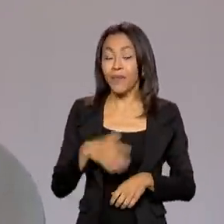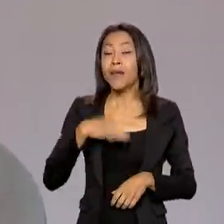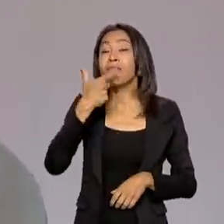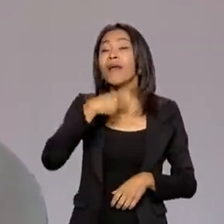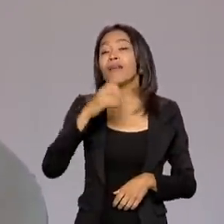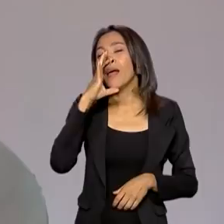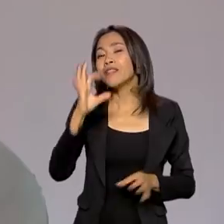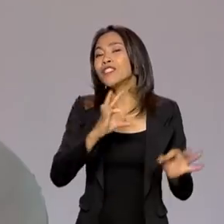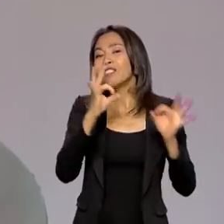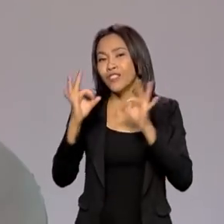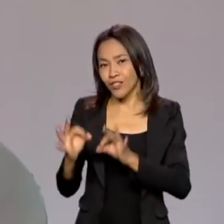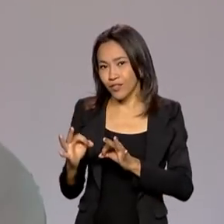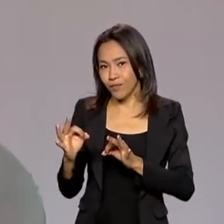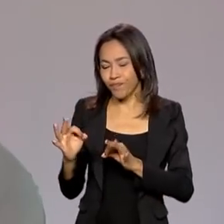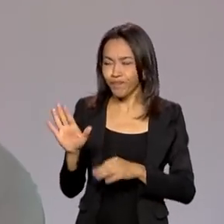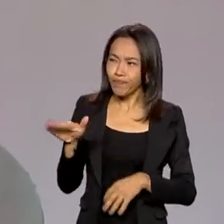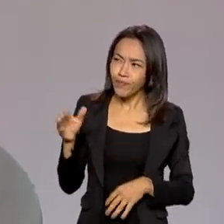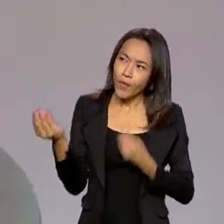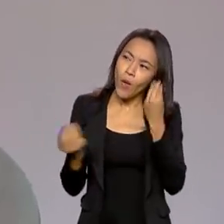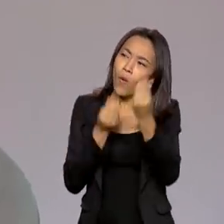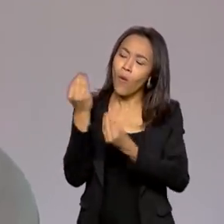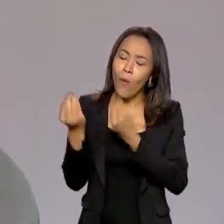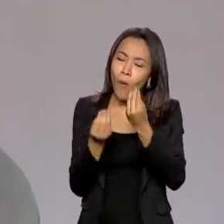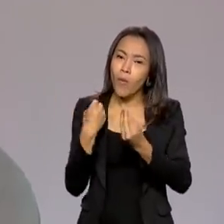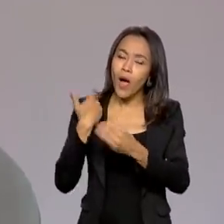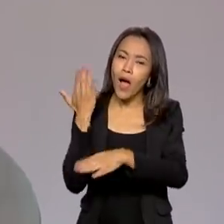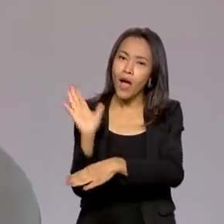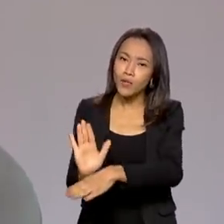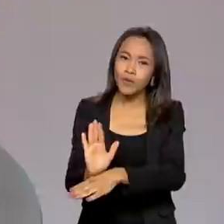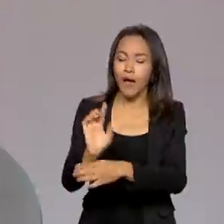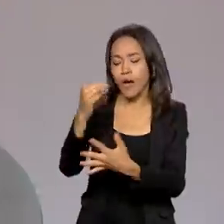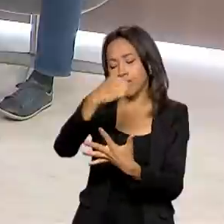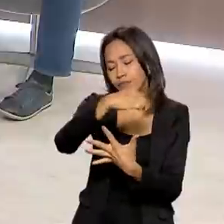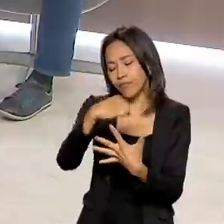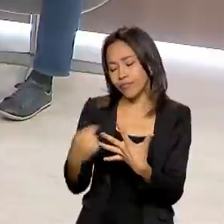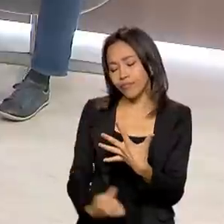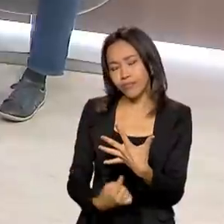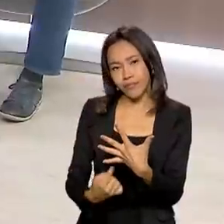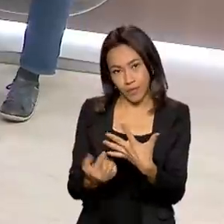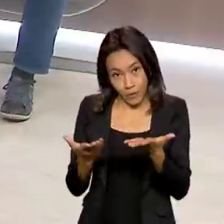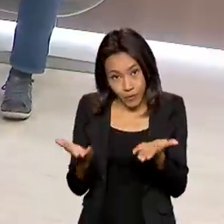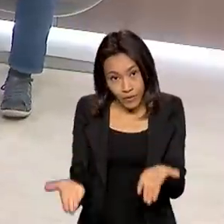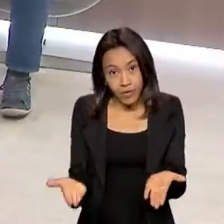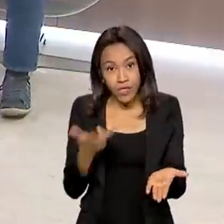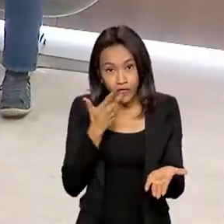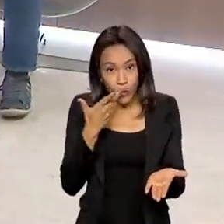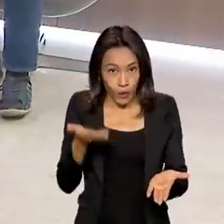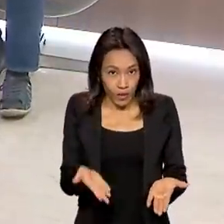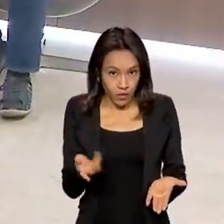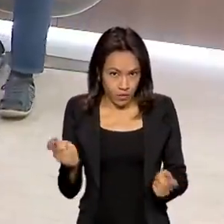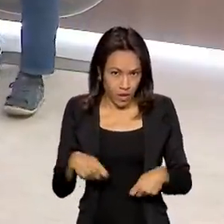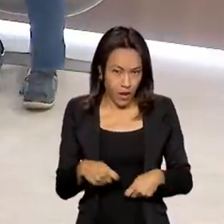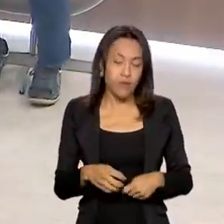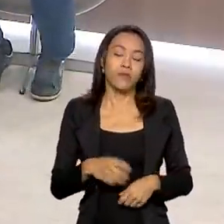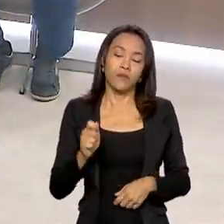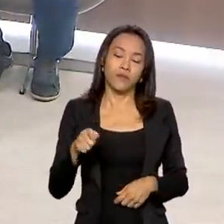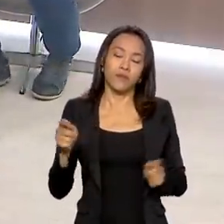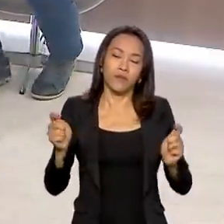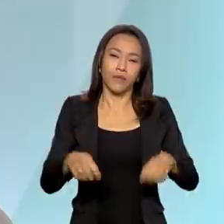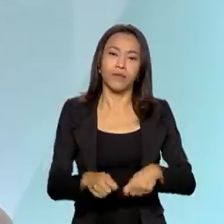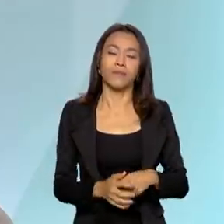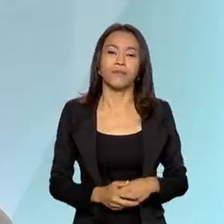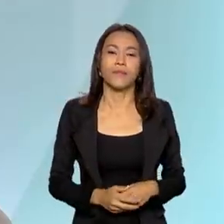ministro, como é que a pessoa pode contribuir com ações que a gente falou aqui durante o programa? Isso é possível? Isso é possível.